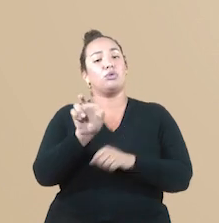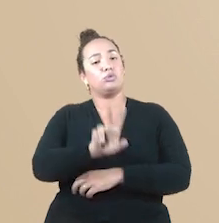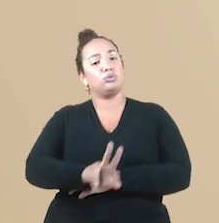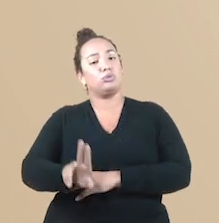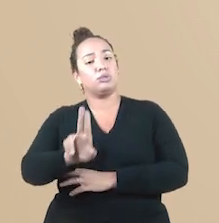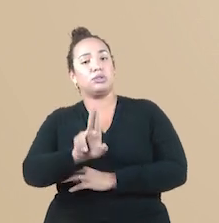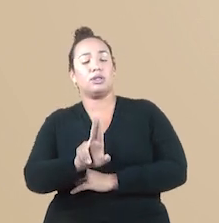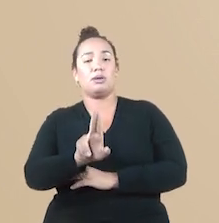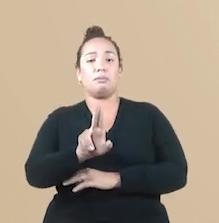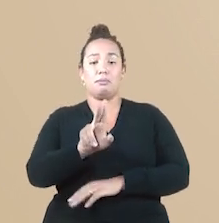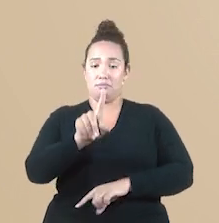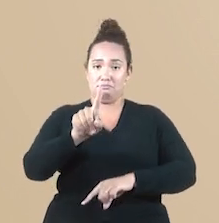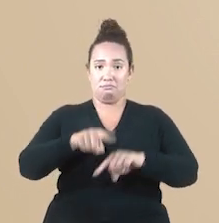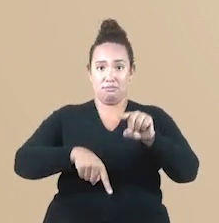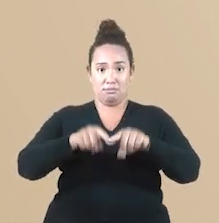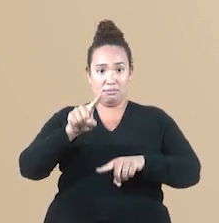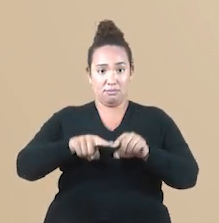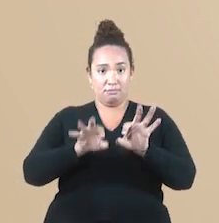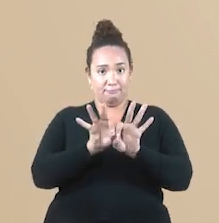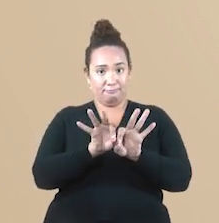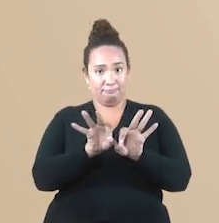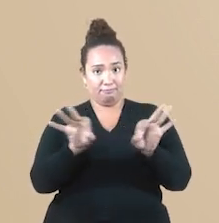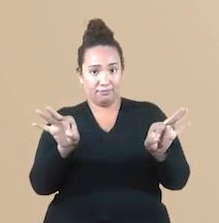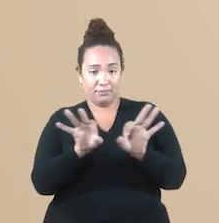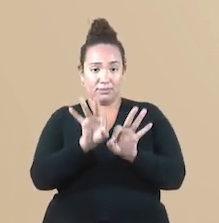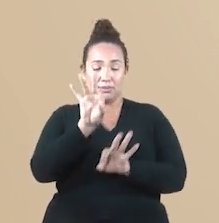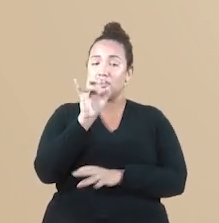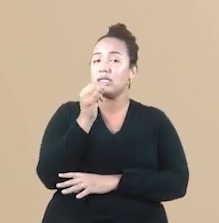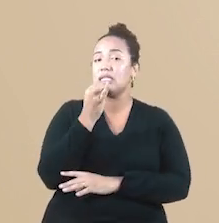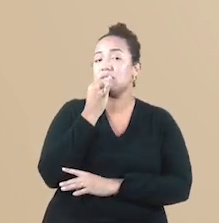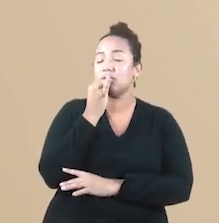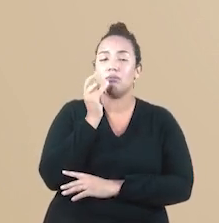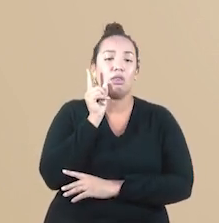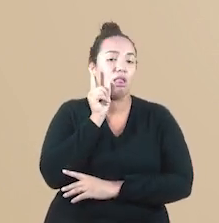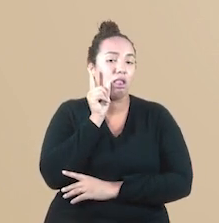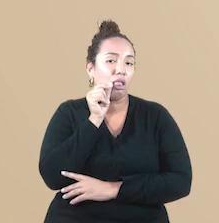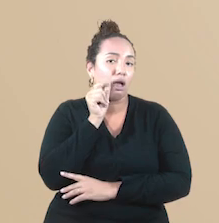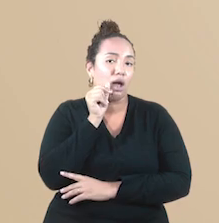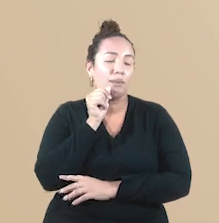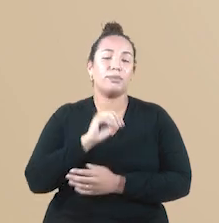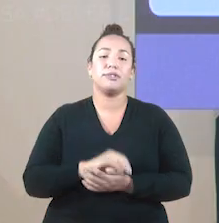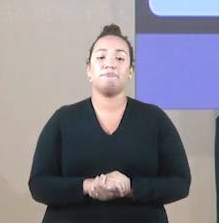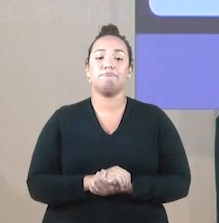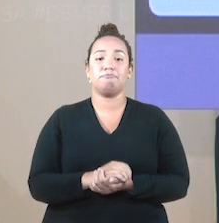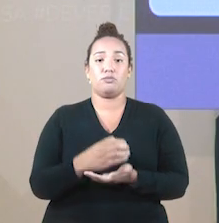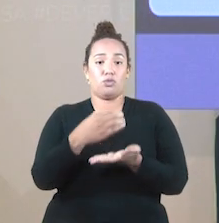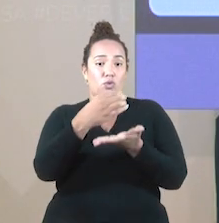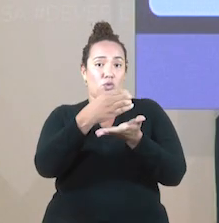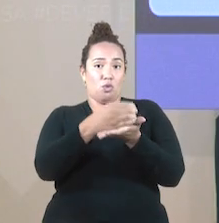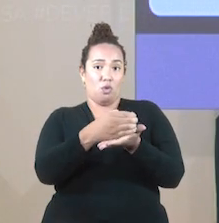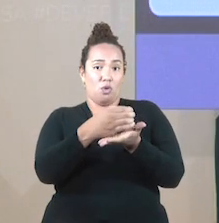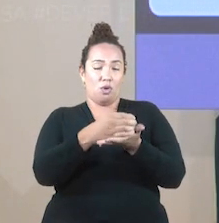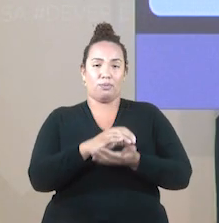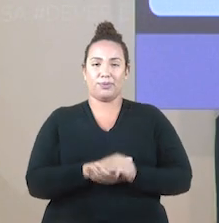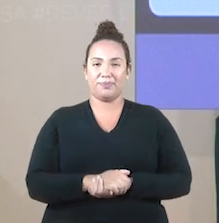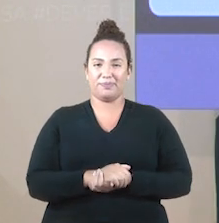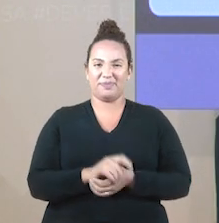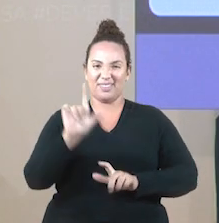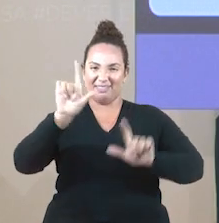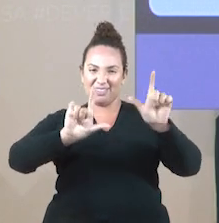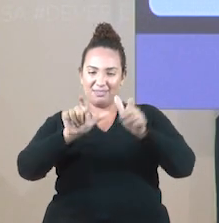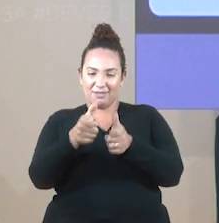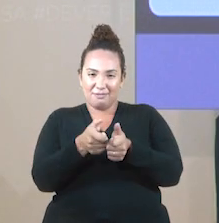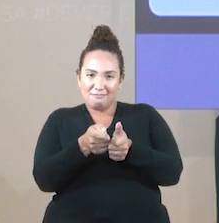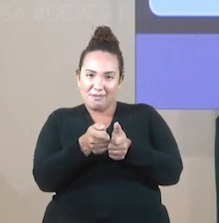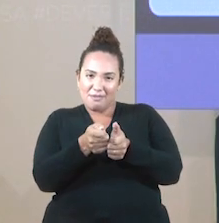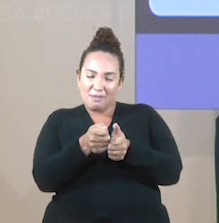medir objetos pequenos. Um lápis, por exemplo, um copo, o controle da sua TV,